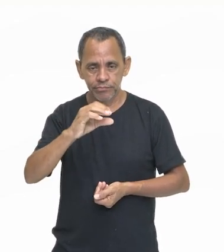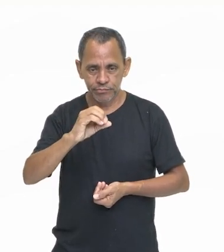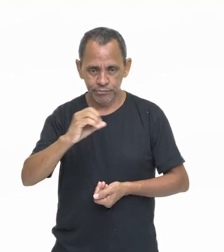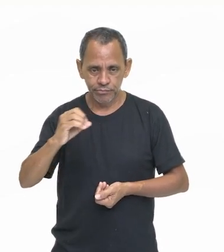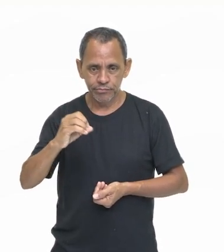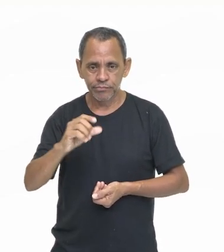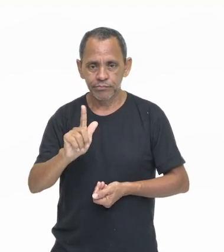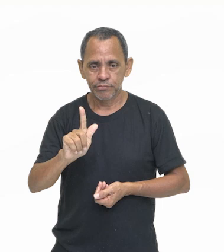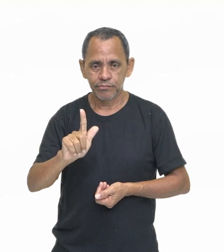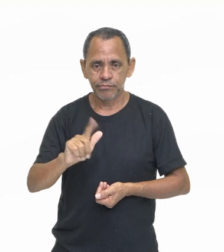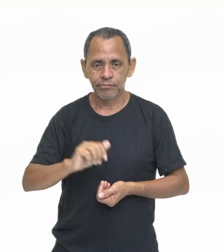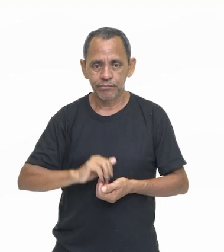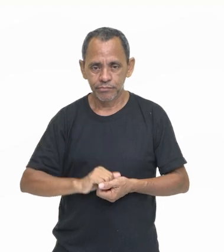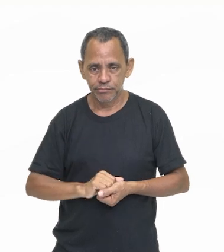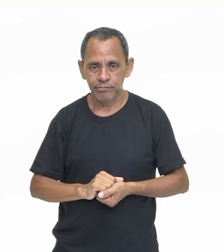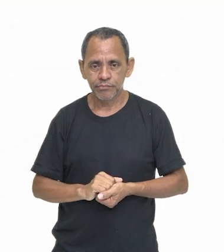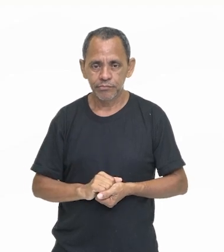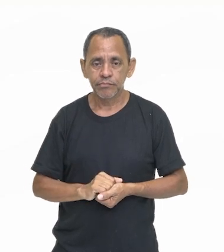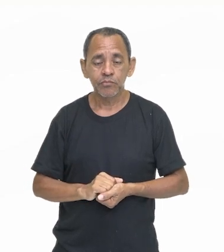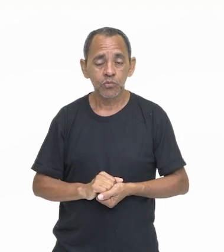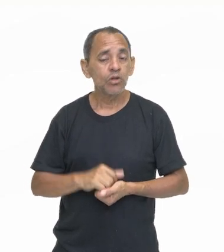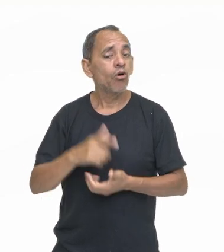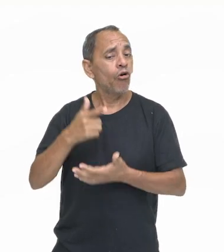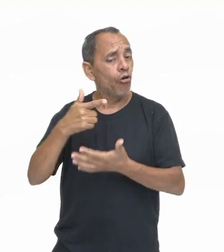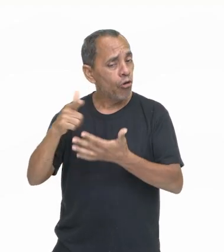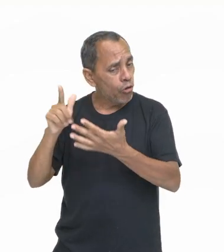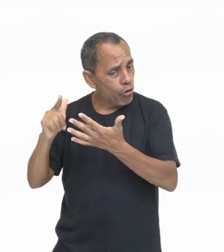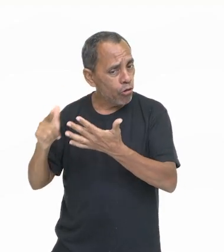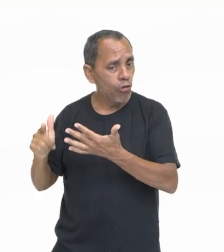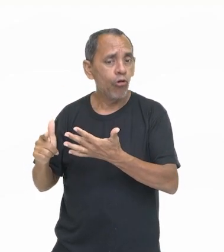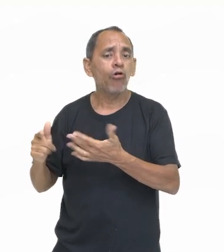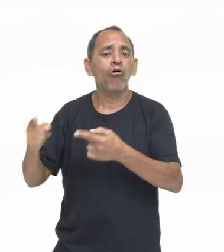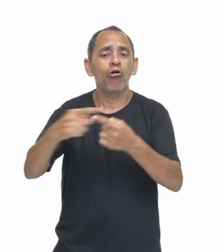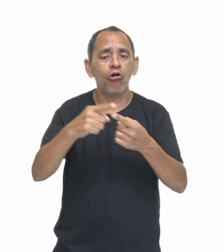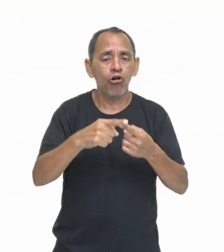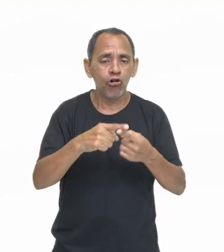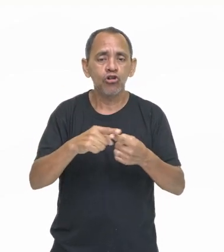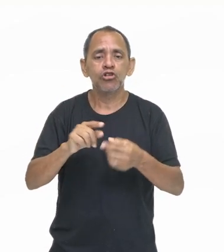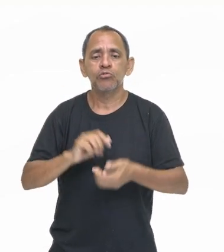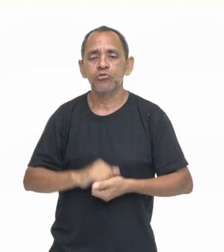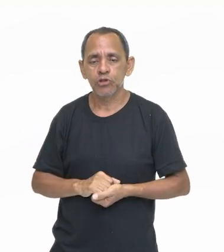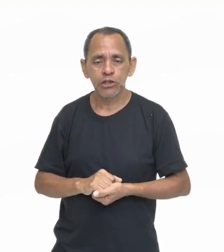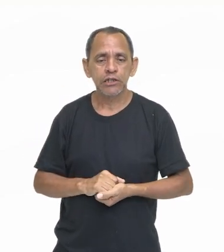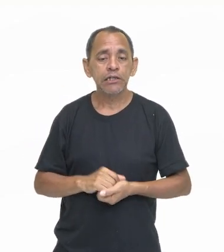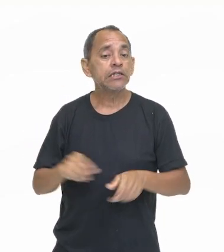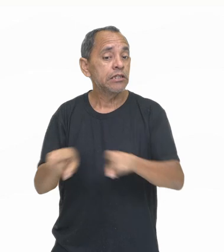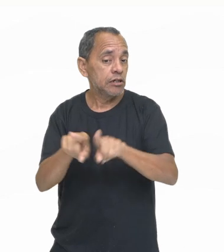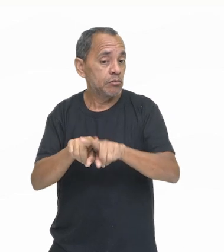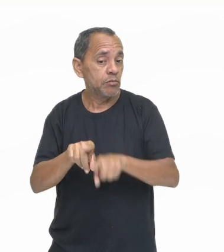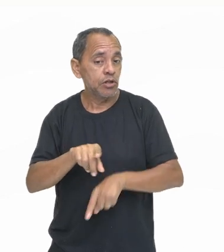Bom, mas eu falei para vocês outras unidades de medida de massa também ao longo das nossas aulas. Falei para vocês